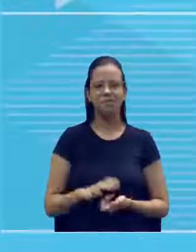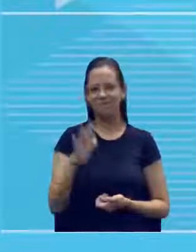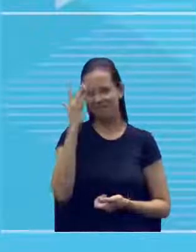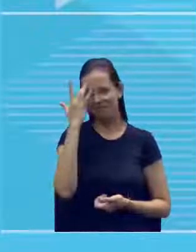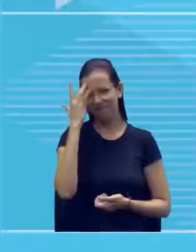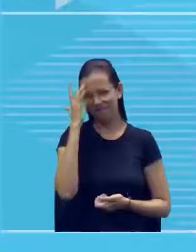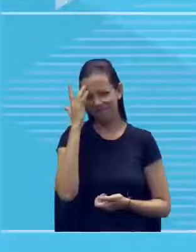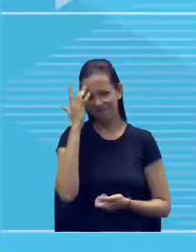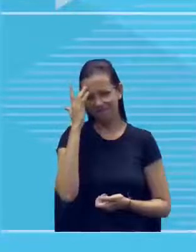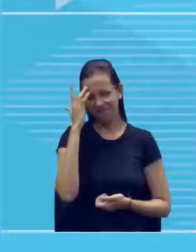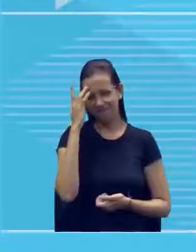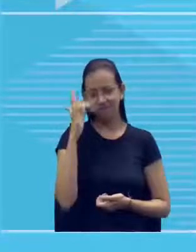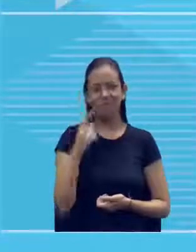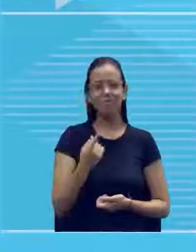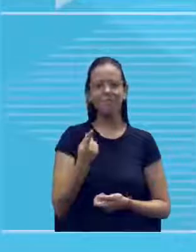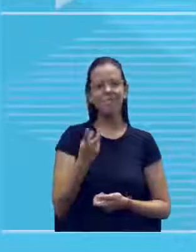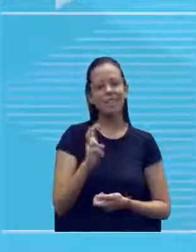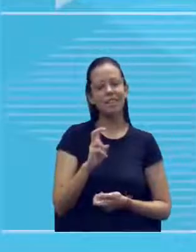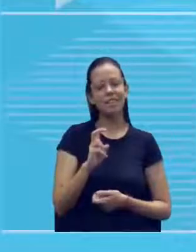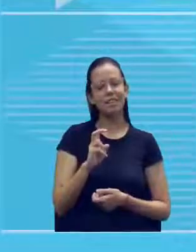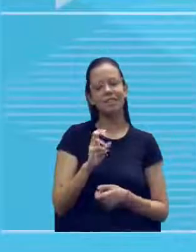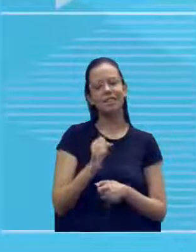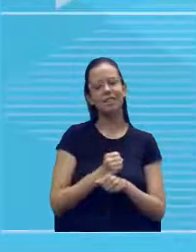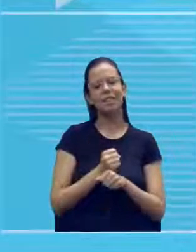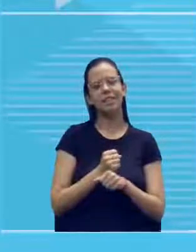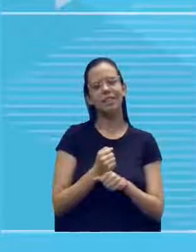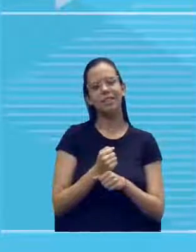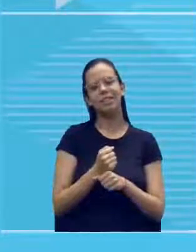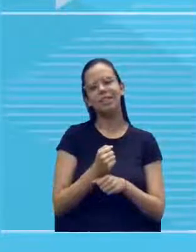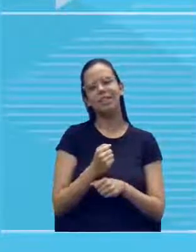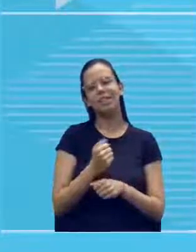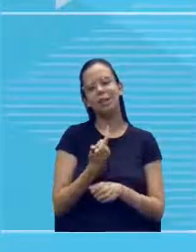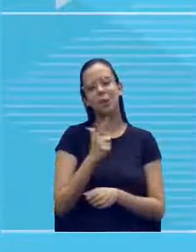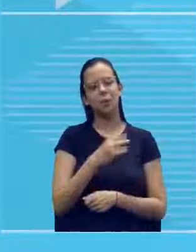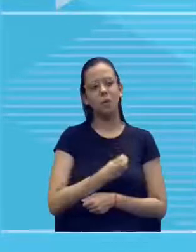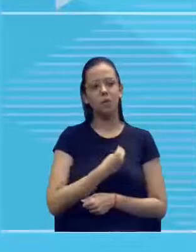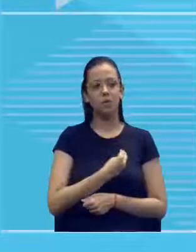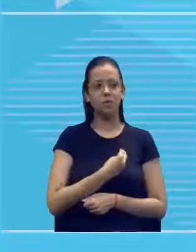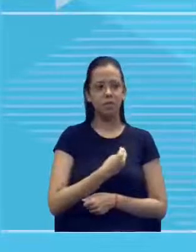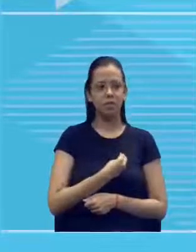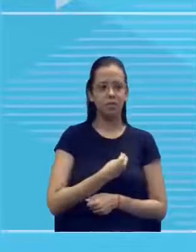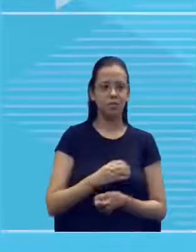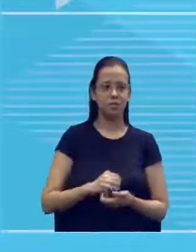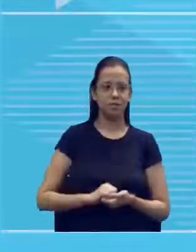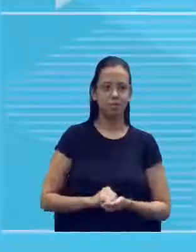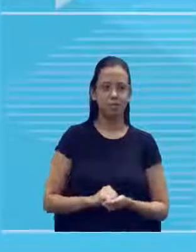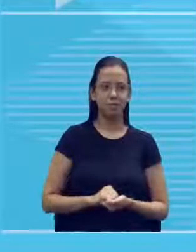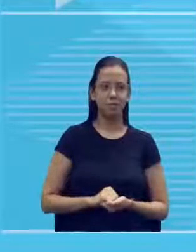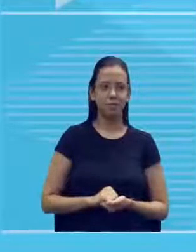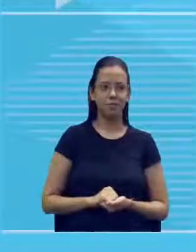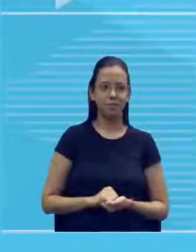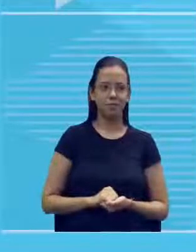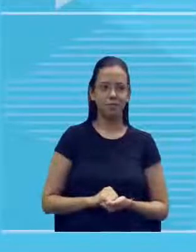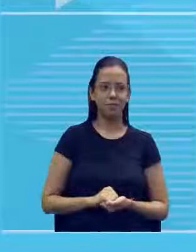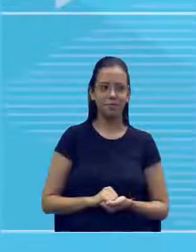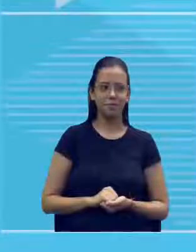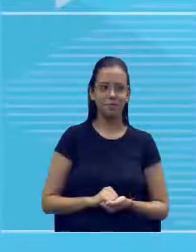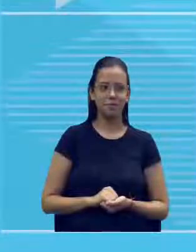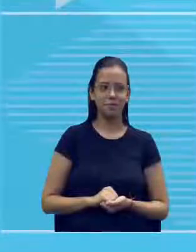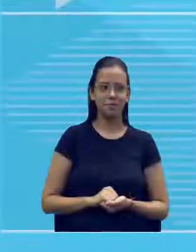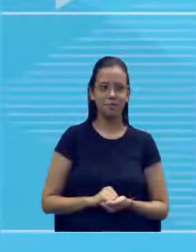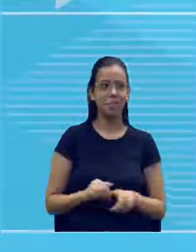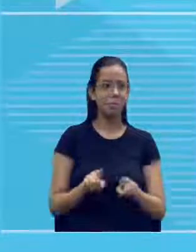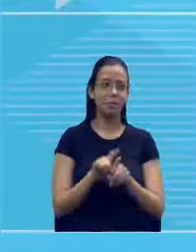porque dessa não deu certo, não. Não tive não essa festa. De 30